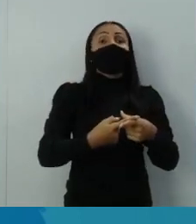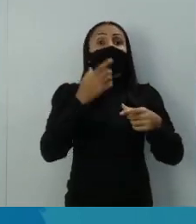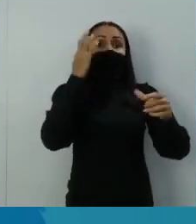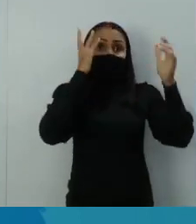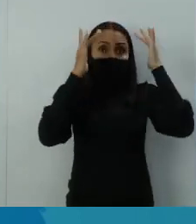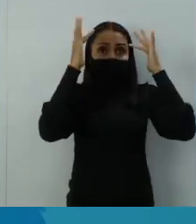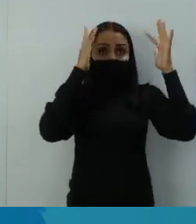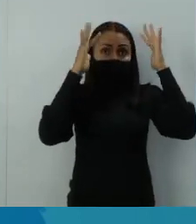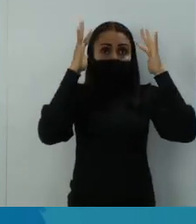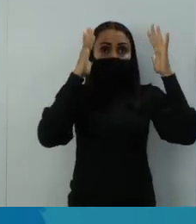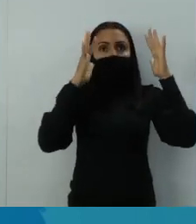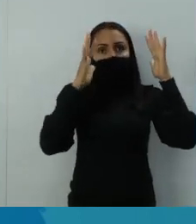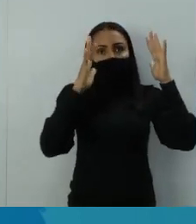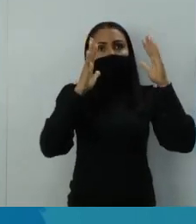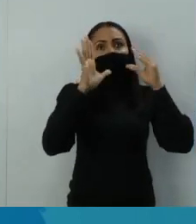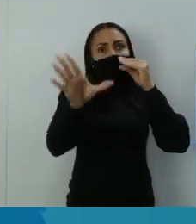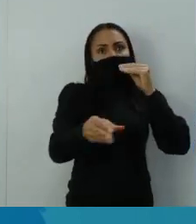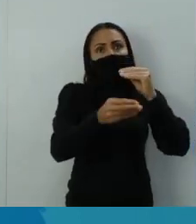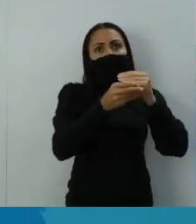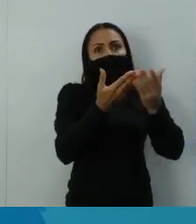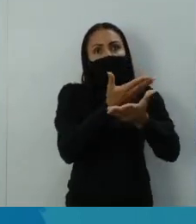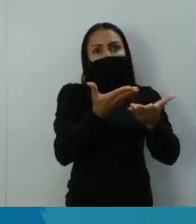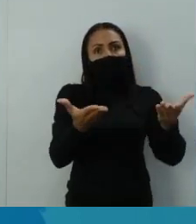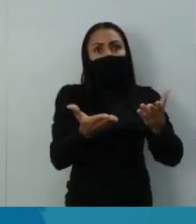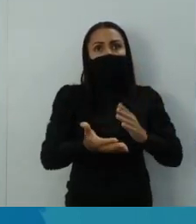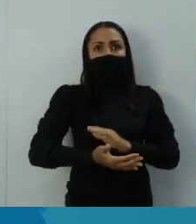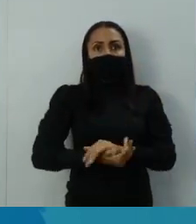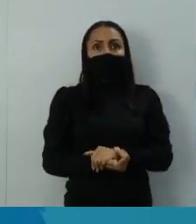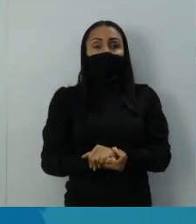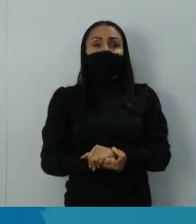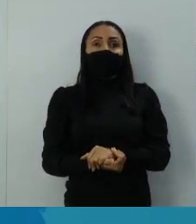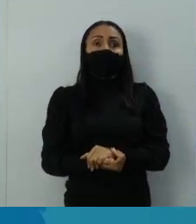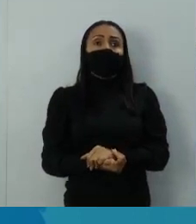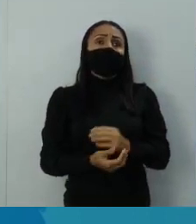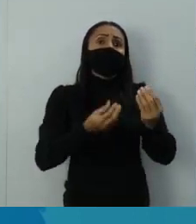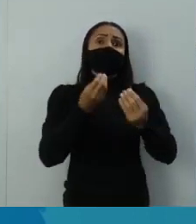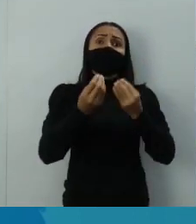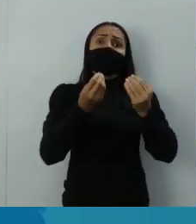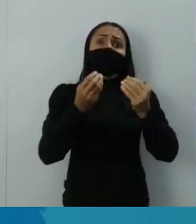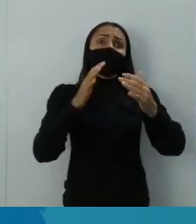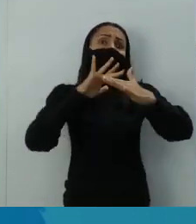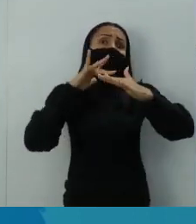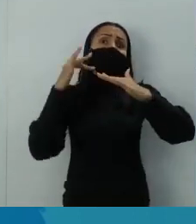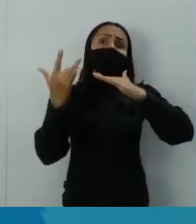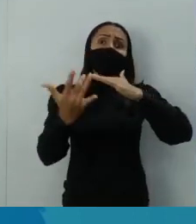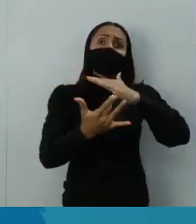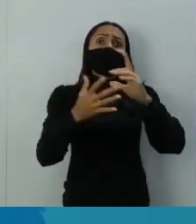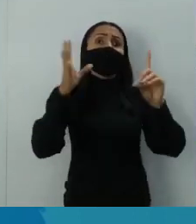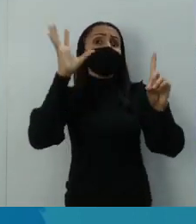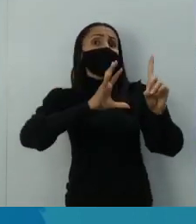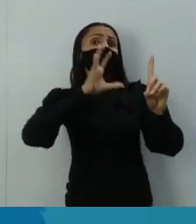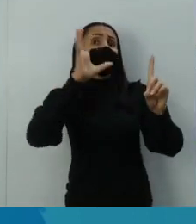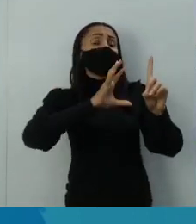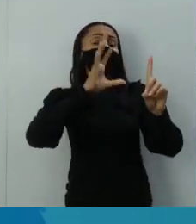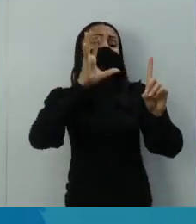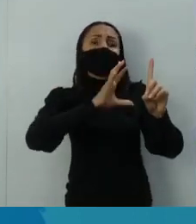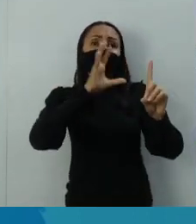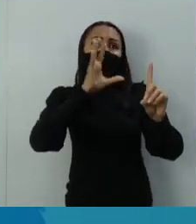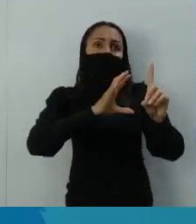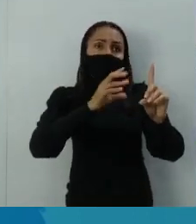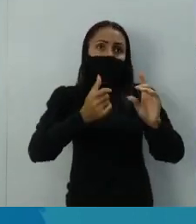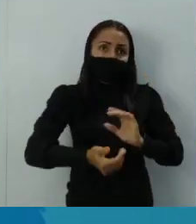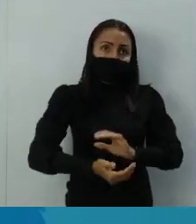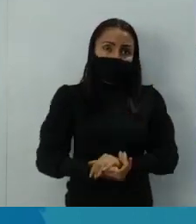ok? E como a mídia vai influenciar essa questão? Como é que a mídia entra aqui